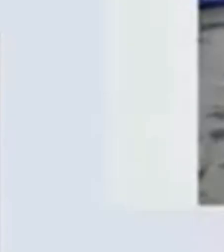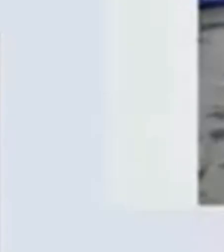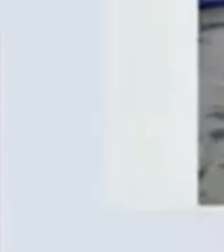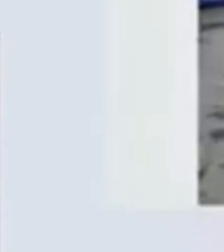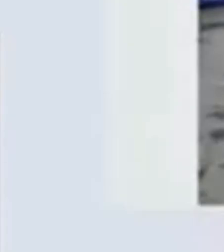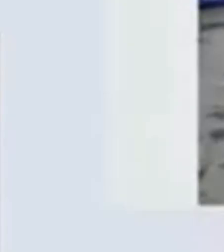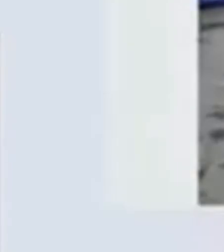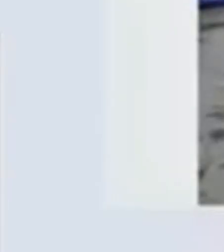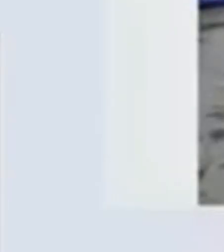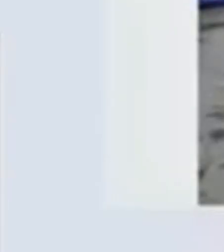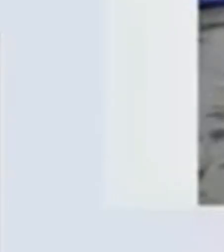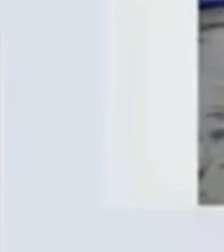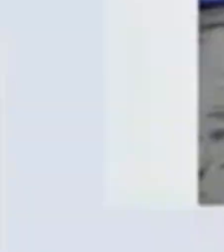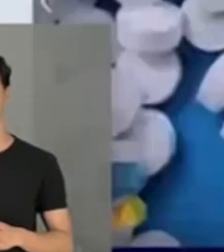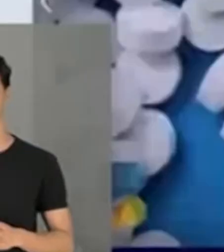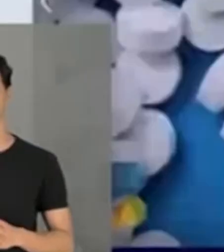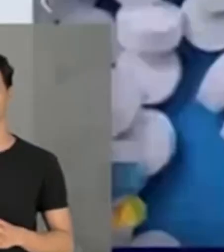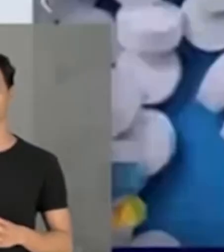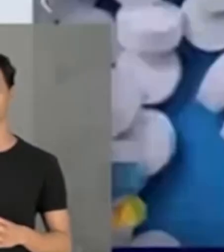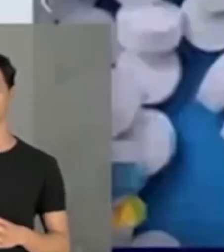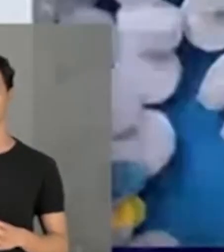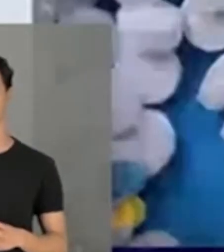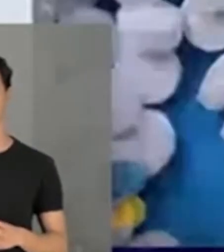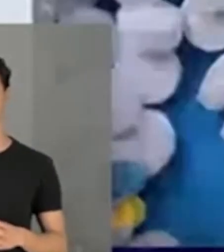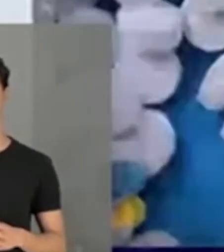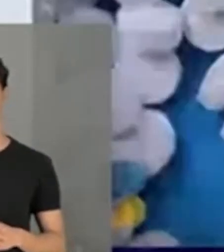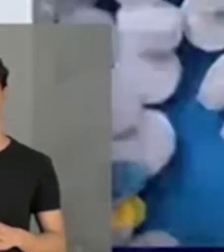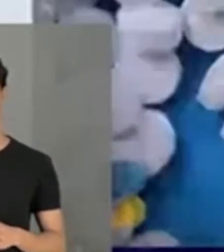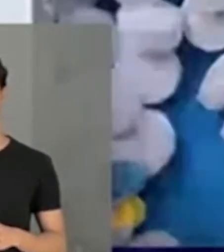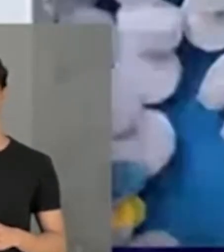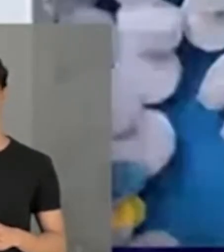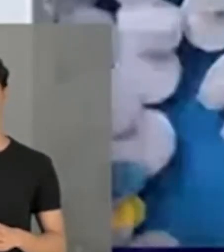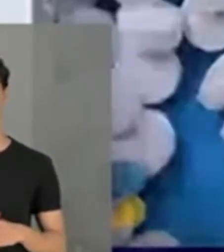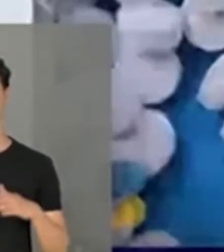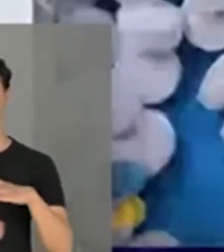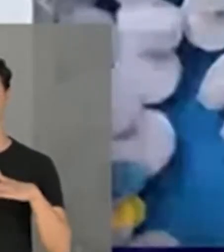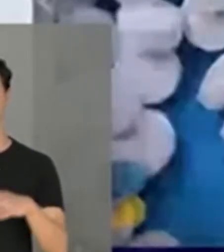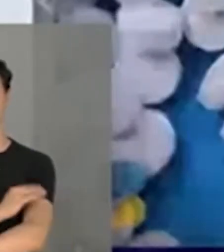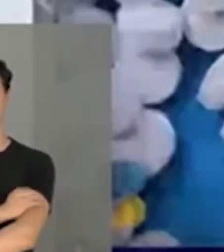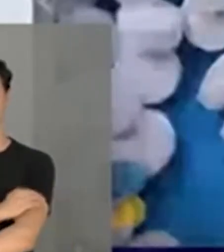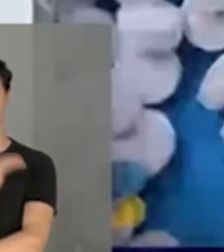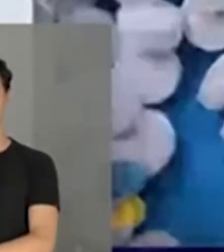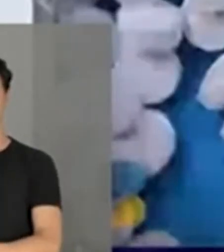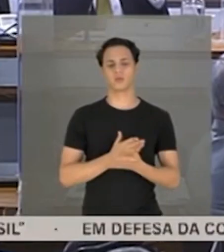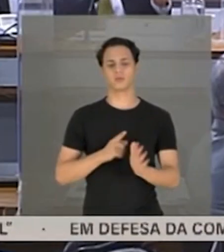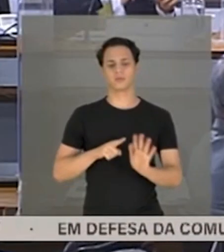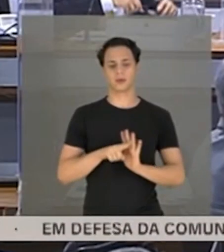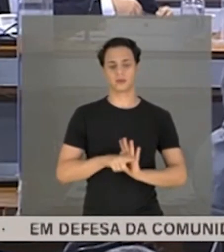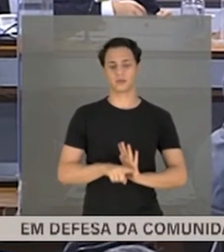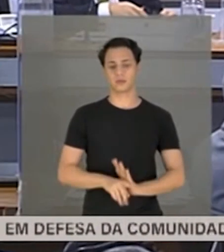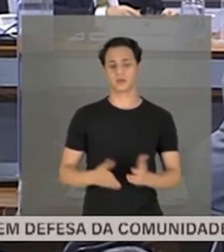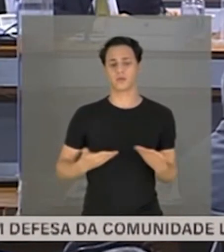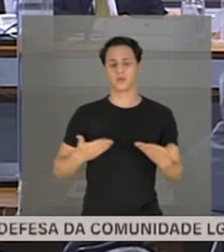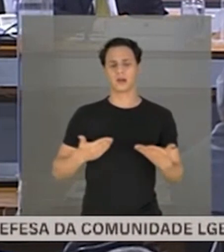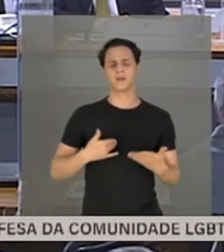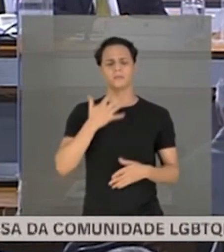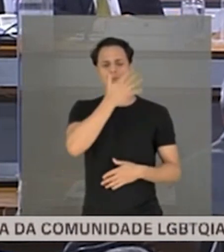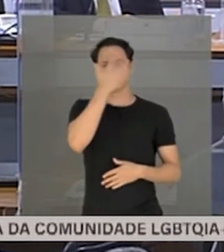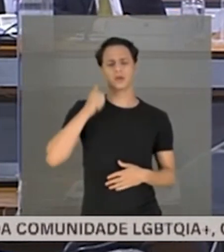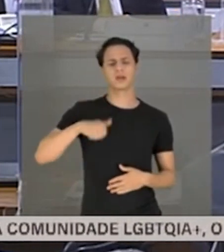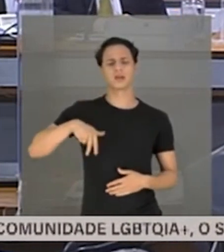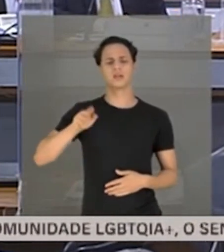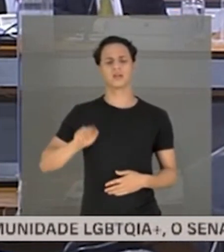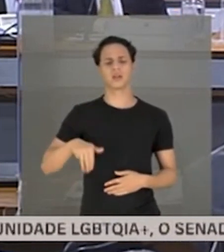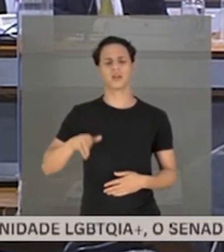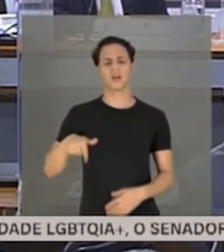empresário, mais uma vez, disse que não sabia de nada. Mas a declaração não convenceu os senadores. Quem era o responsável por